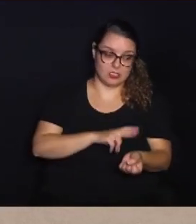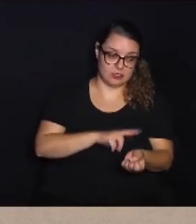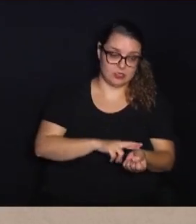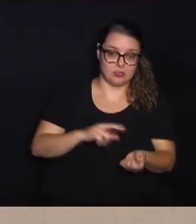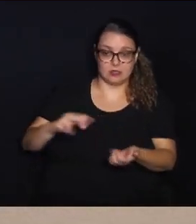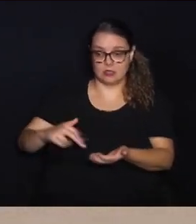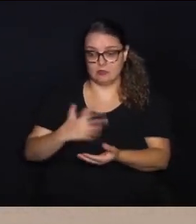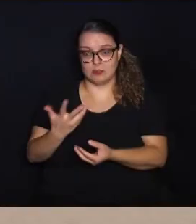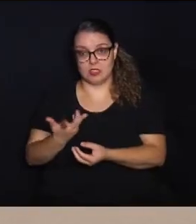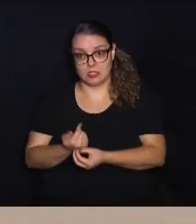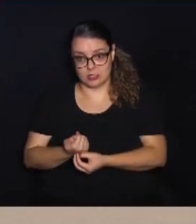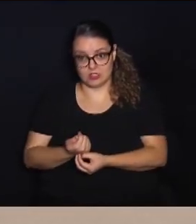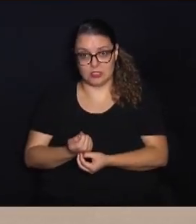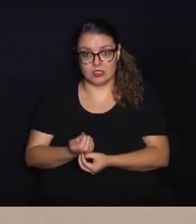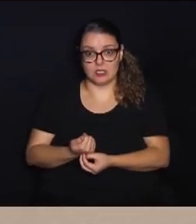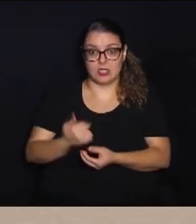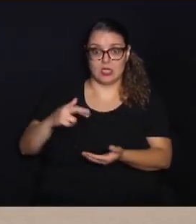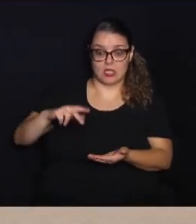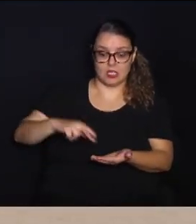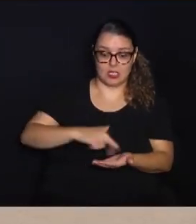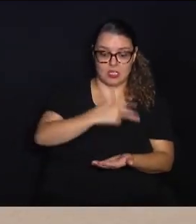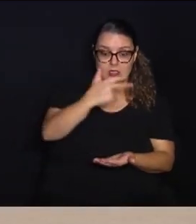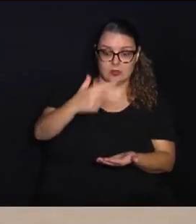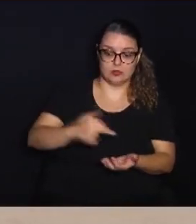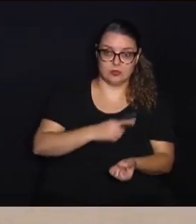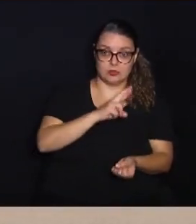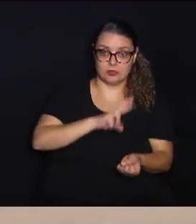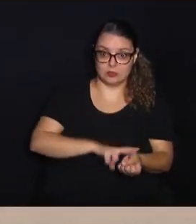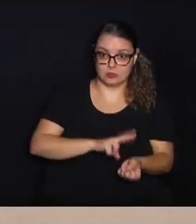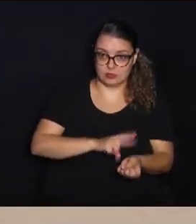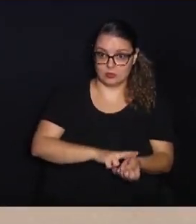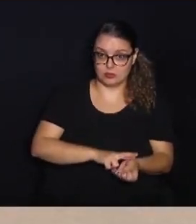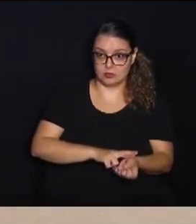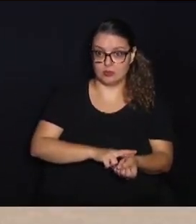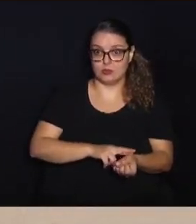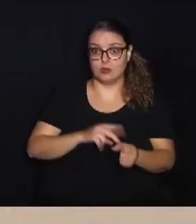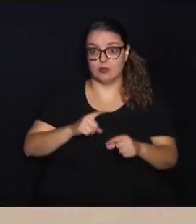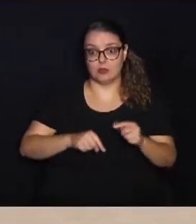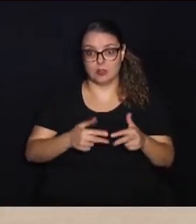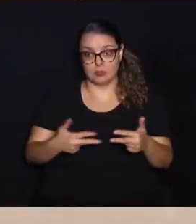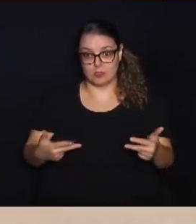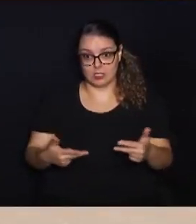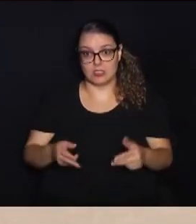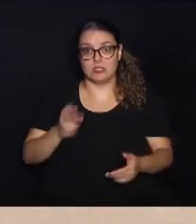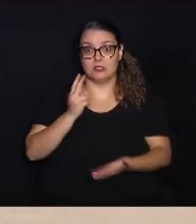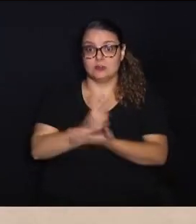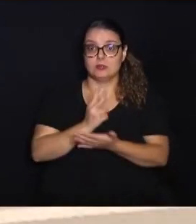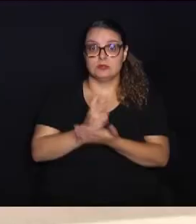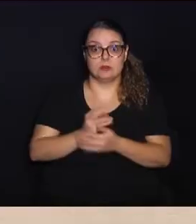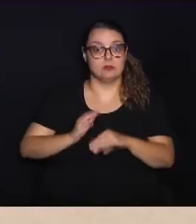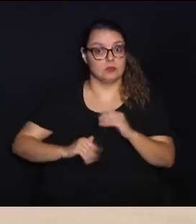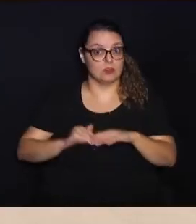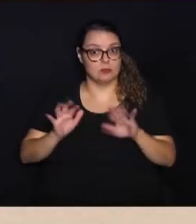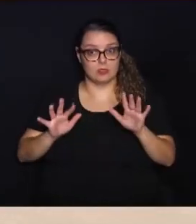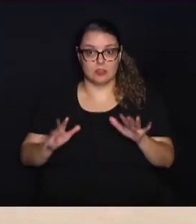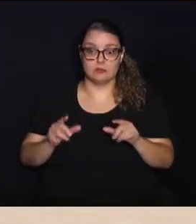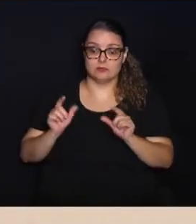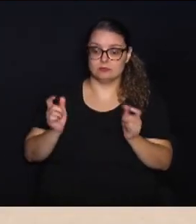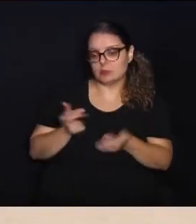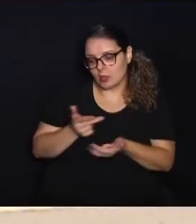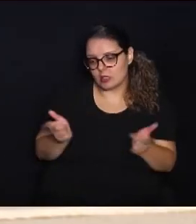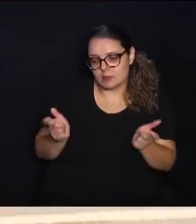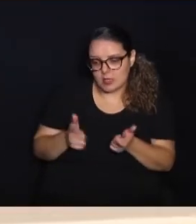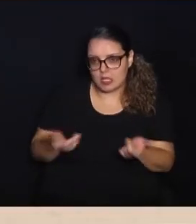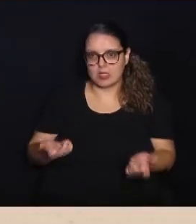conseguem segurar, enquanto a ginástica artística é uma ginástica sobre aparelhos, que são os aparelhos de grande porte. Qual é a principal característica